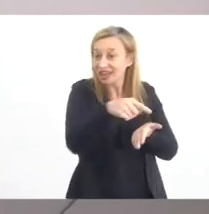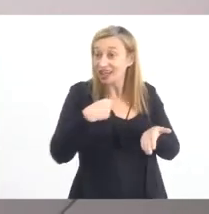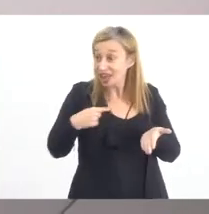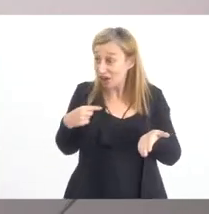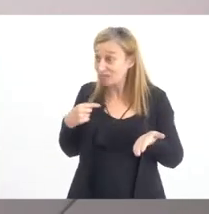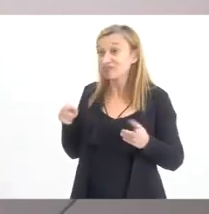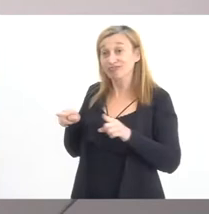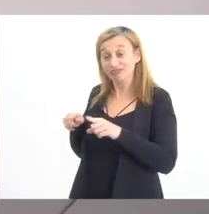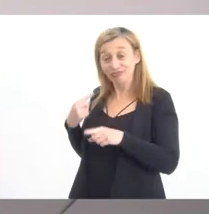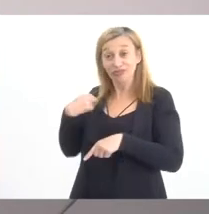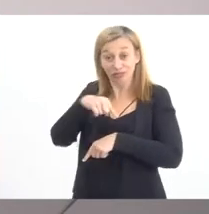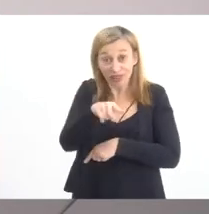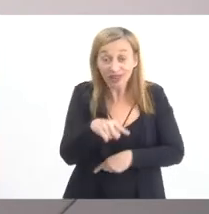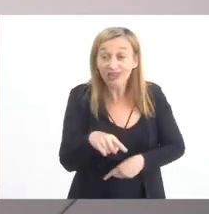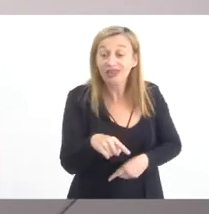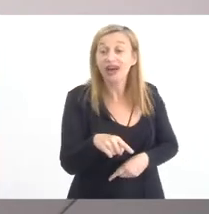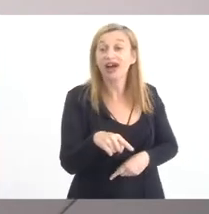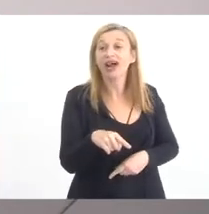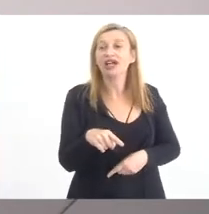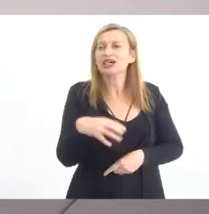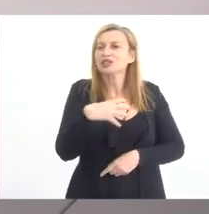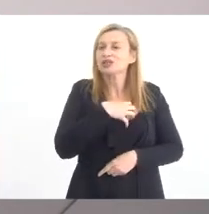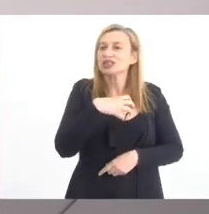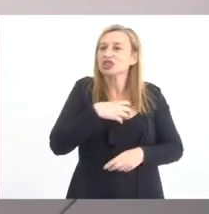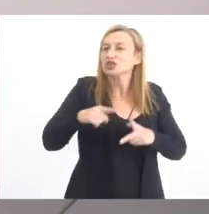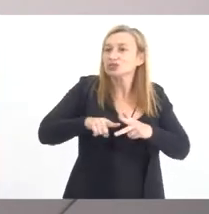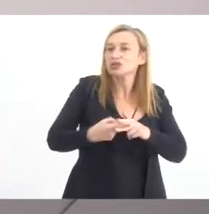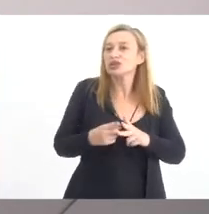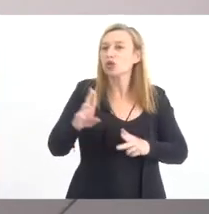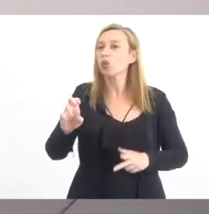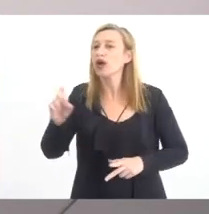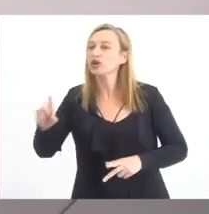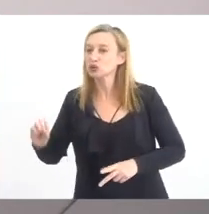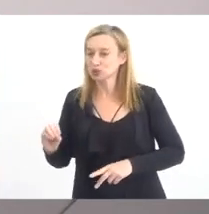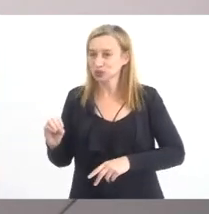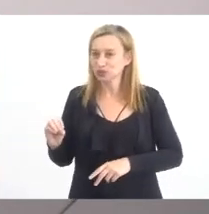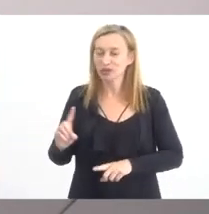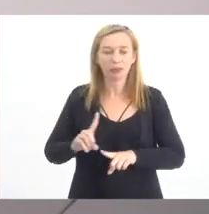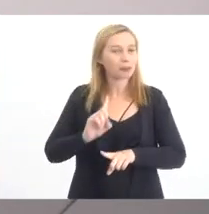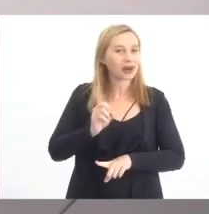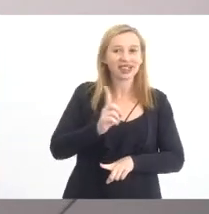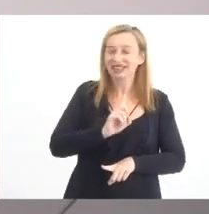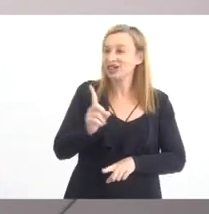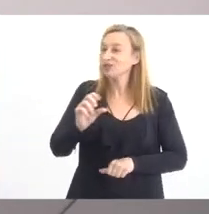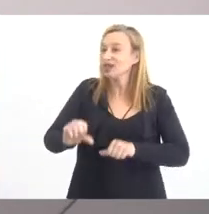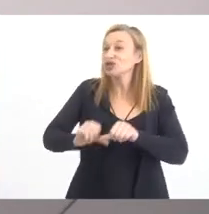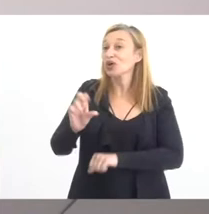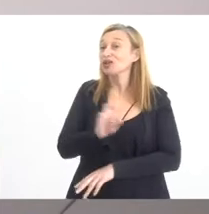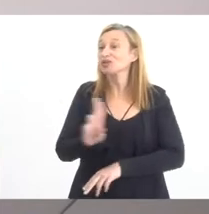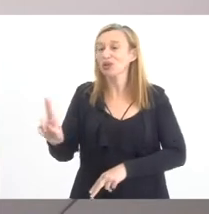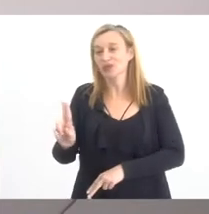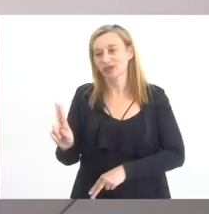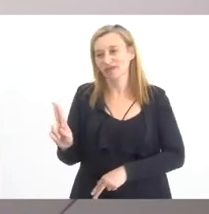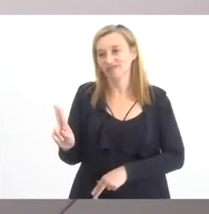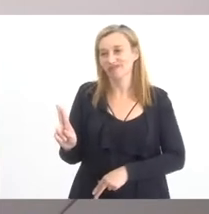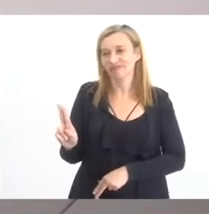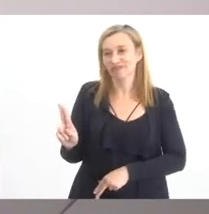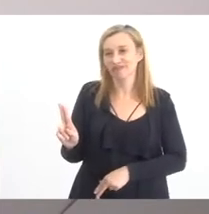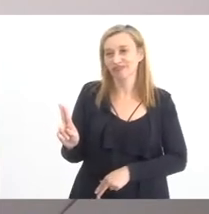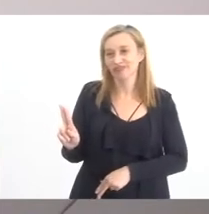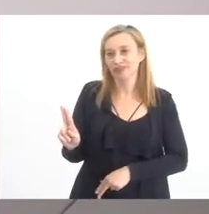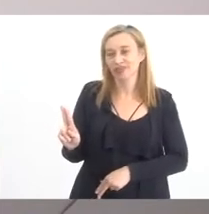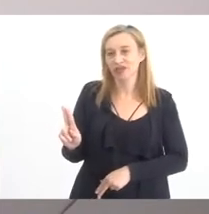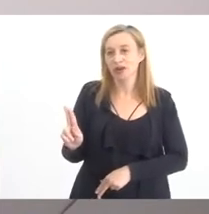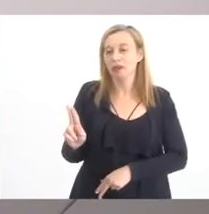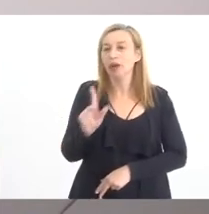subscrevi foram no sentido da manutenção da UESO, mas não da troca do nome da UESO para